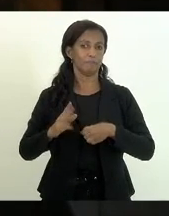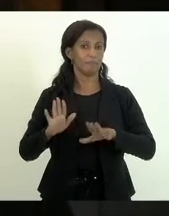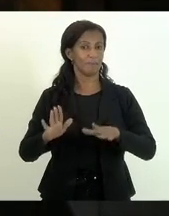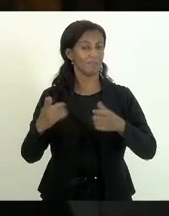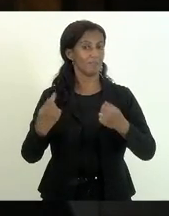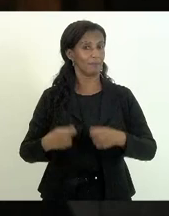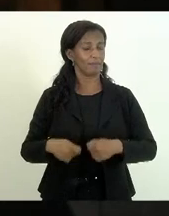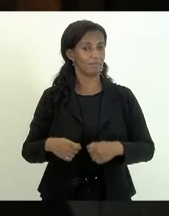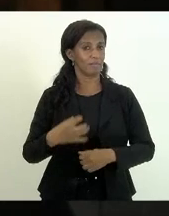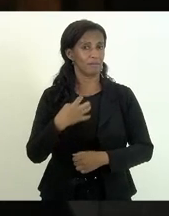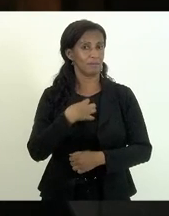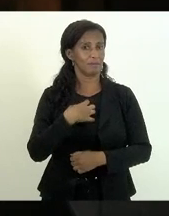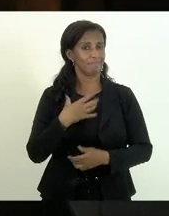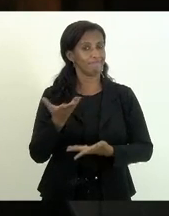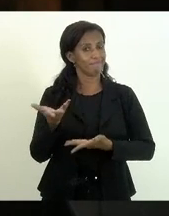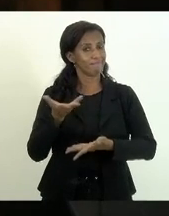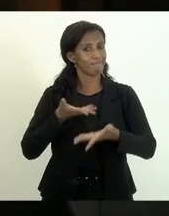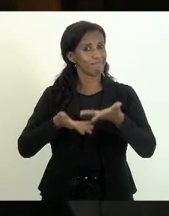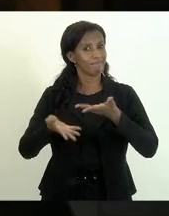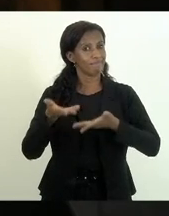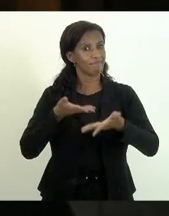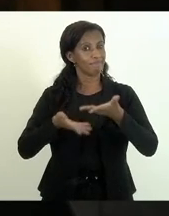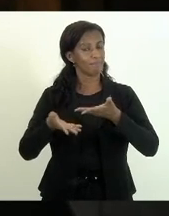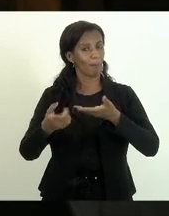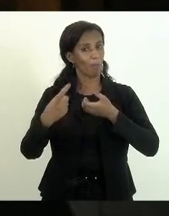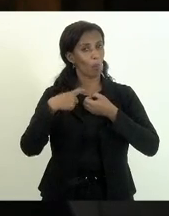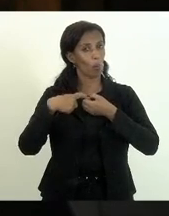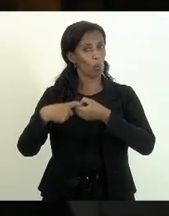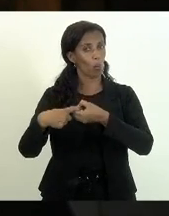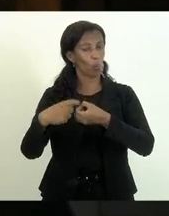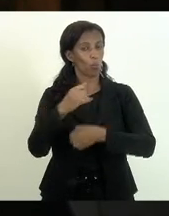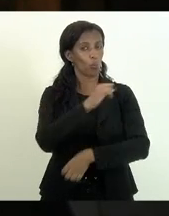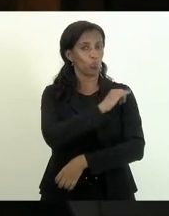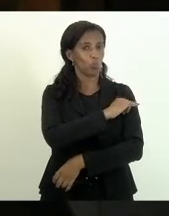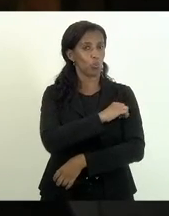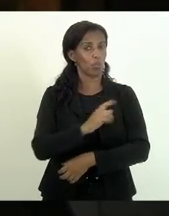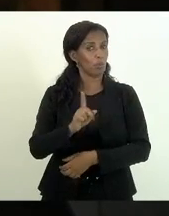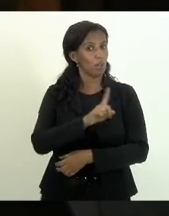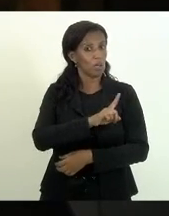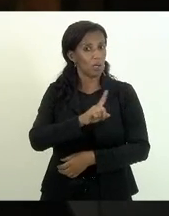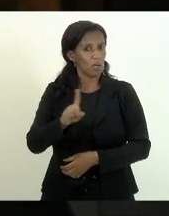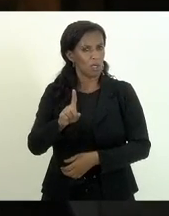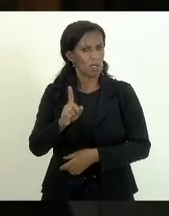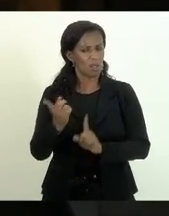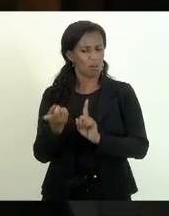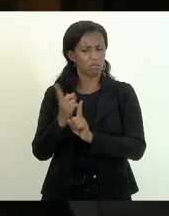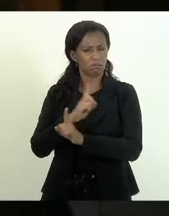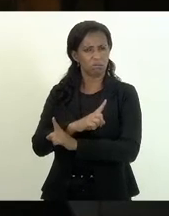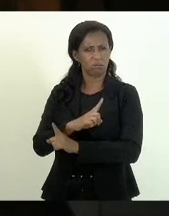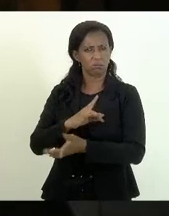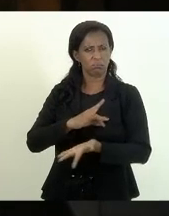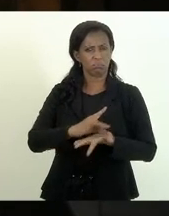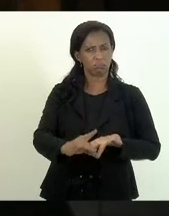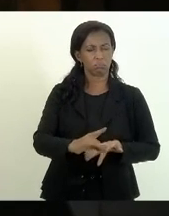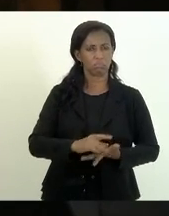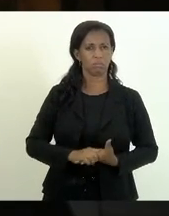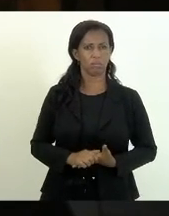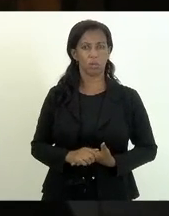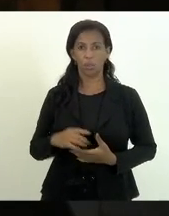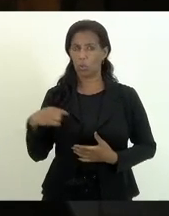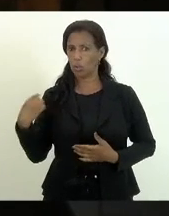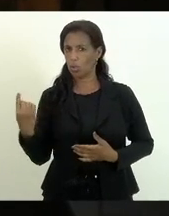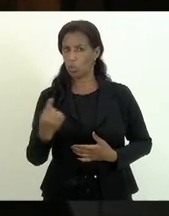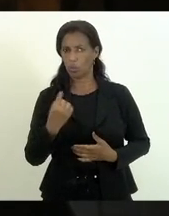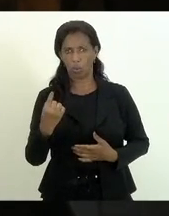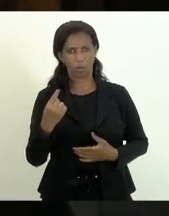ela tem que ser parceira do Rio de Janeiro e não adversária nós não